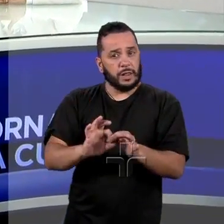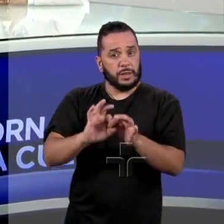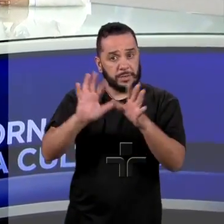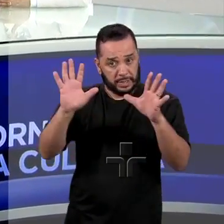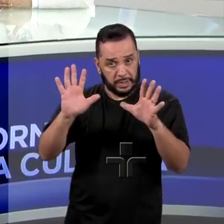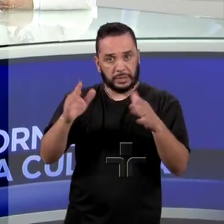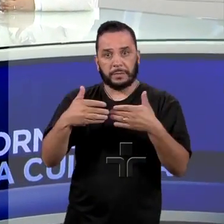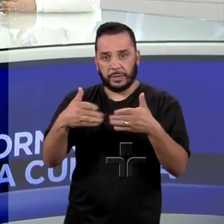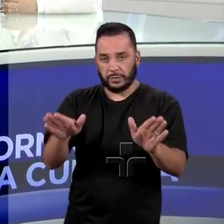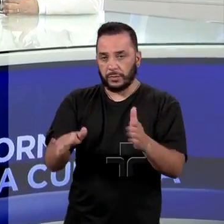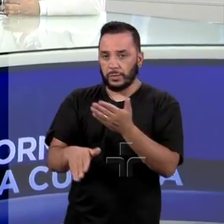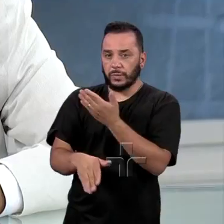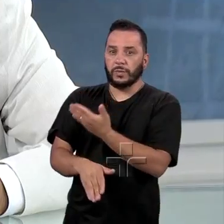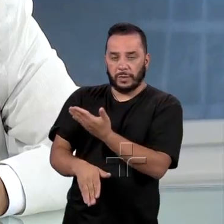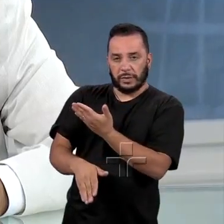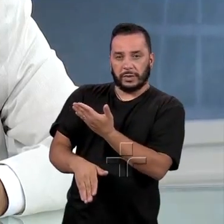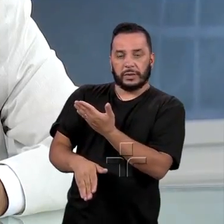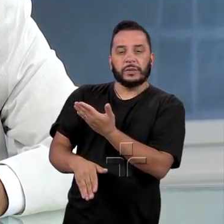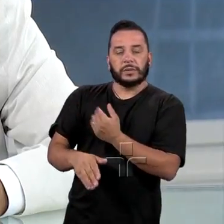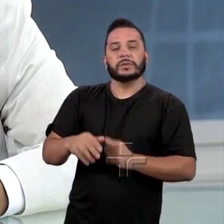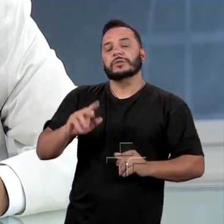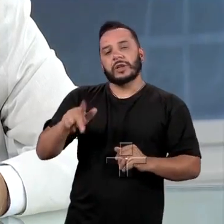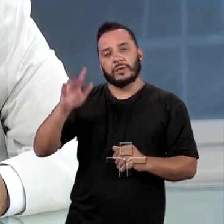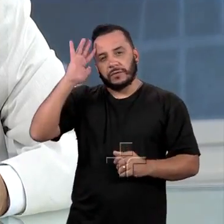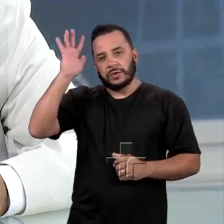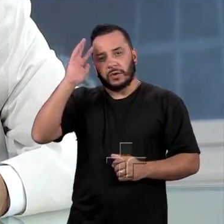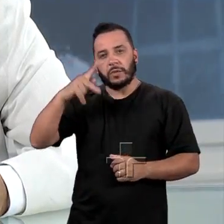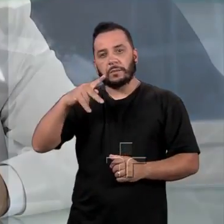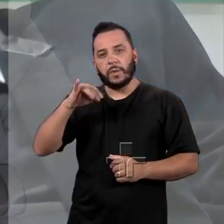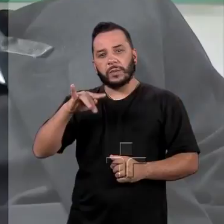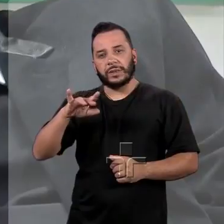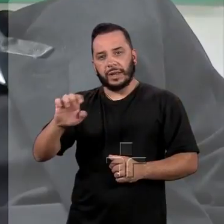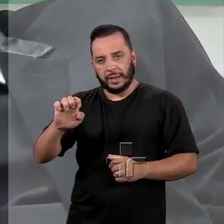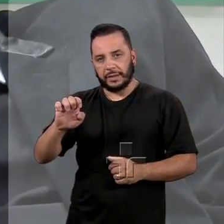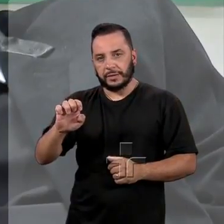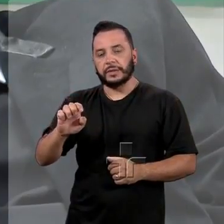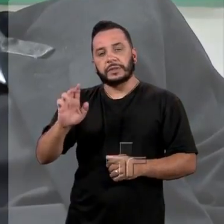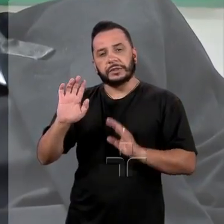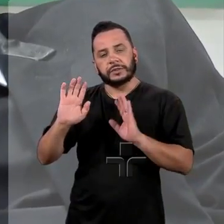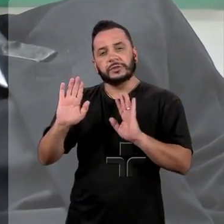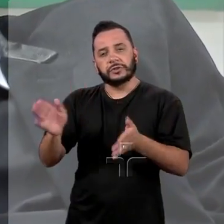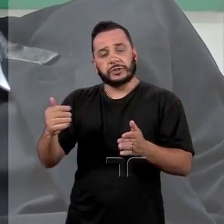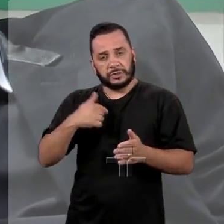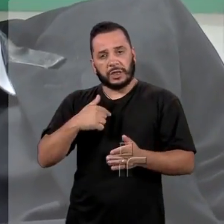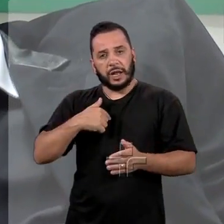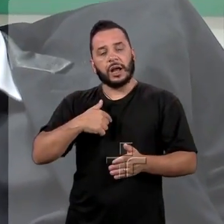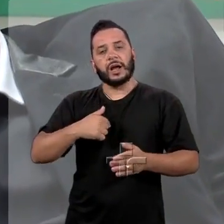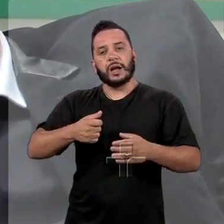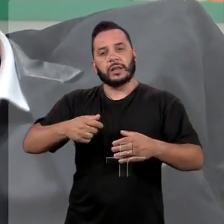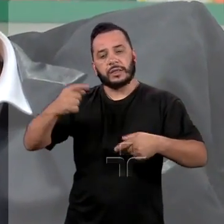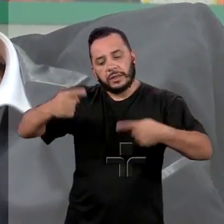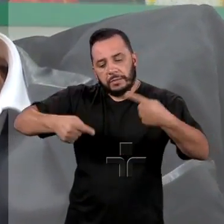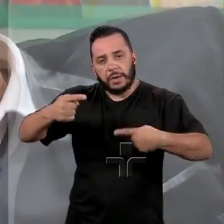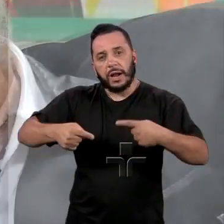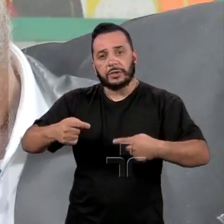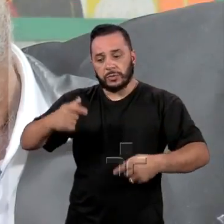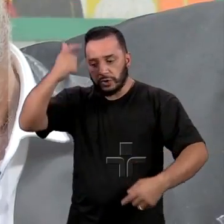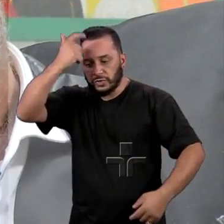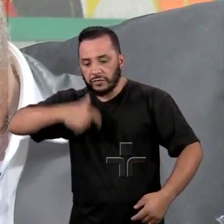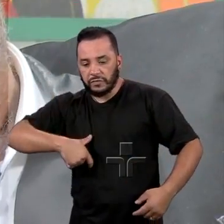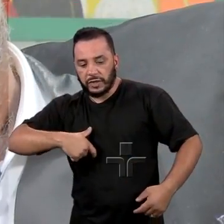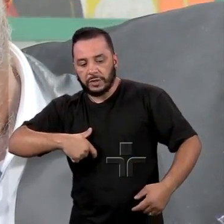abertura, o comentarista do Jornal da Cultura, filósofo Luiz Felipe Pondé, conduz o painel O Indivíduo e a Ditadura.